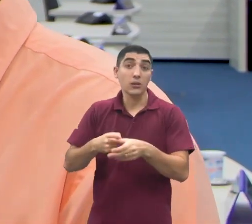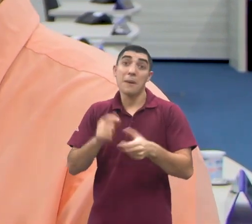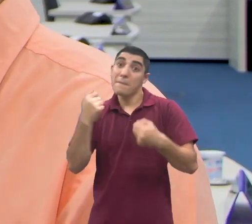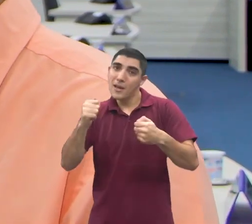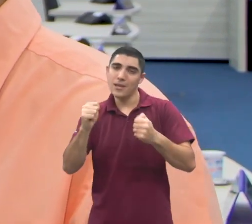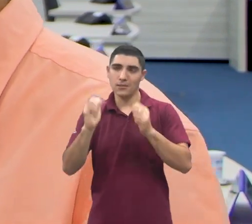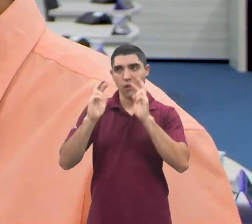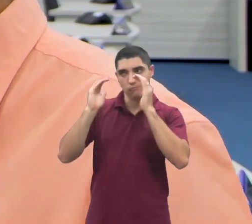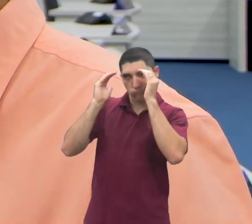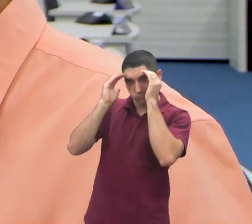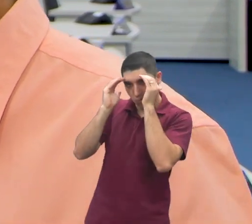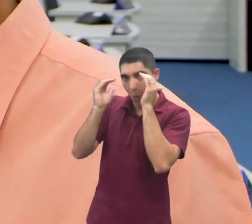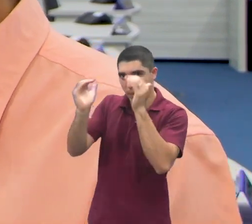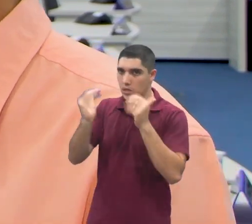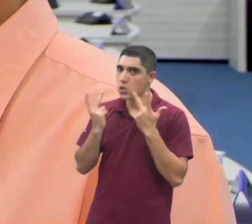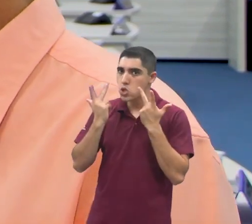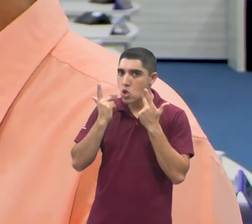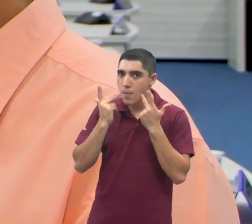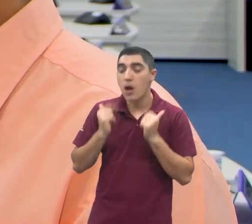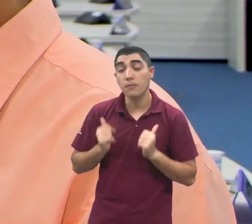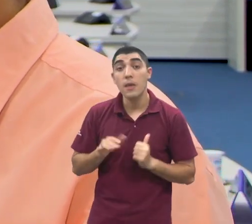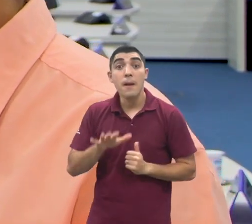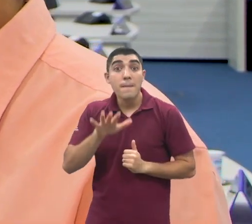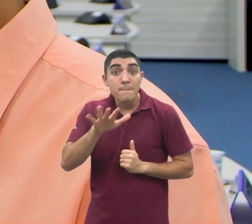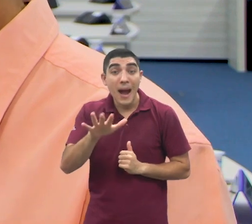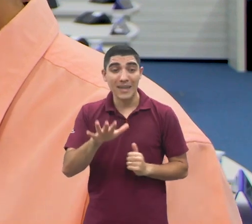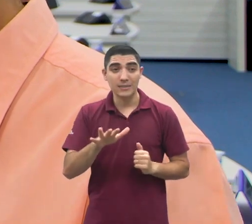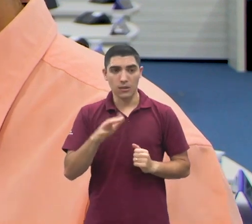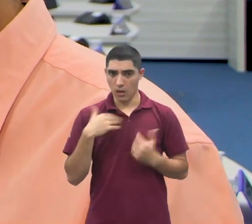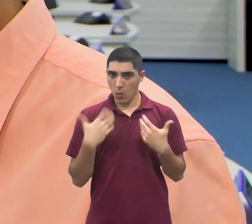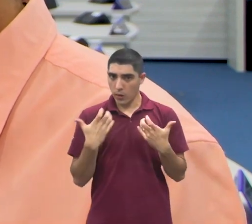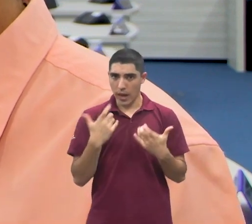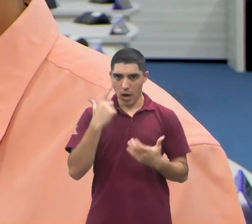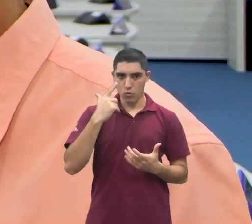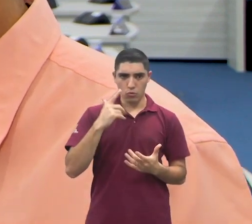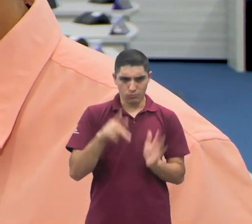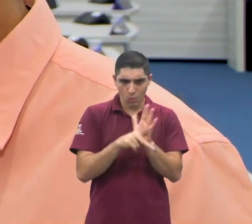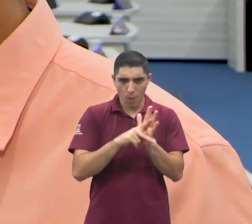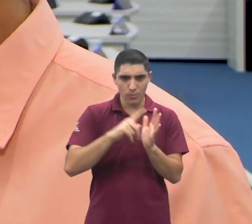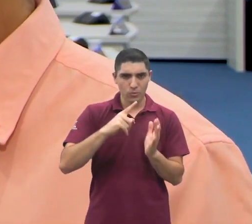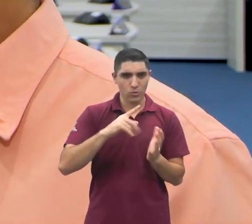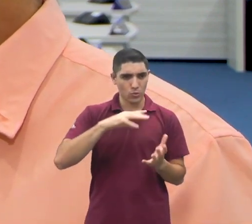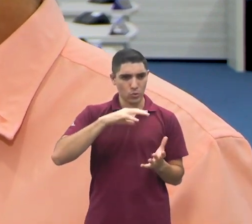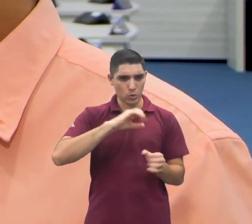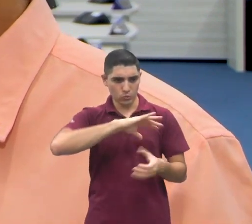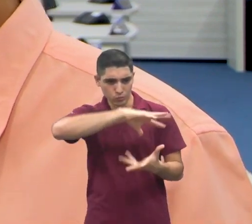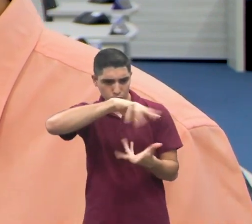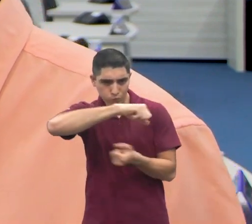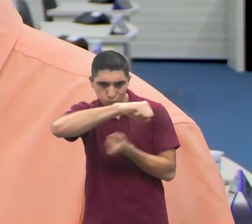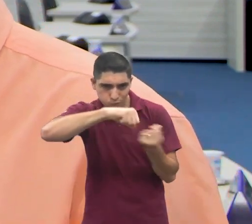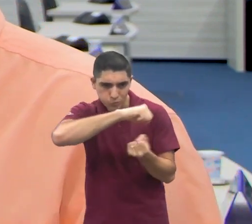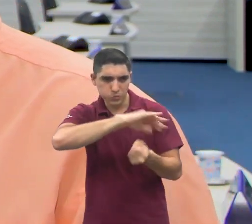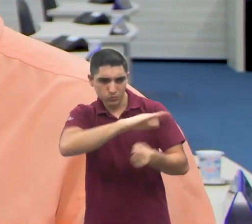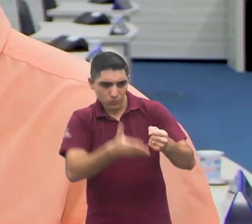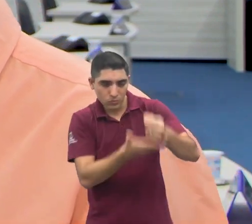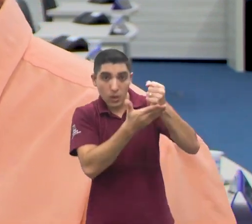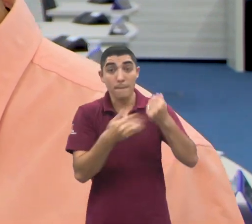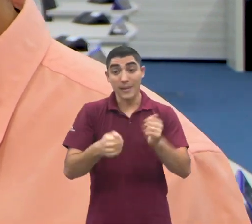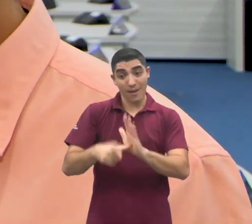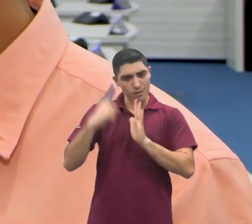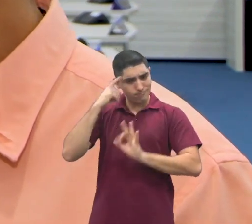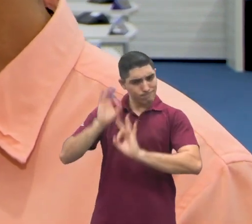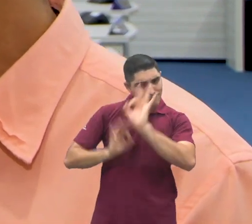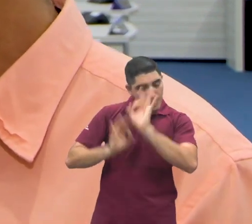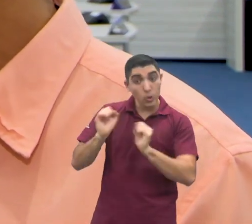esses tratados. Segundo, elaborar bem o seu plano de sustentabilidade, trabalhar com conscientização